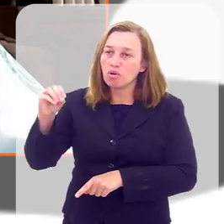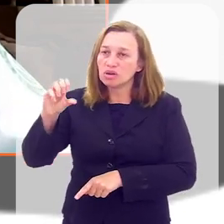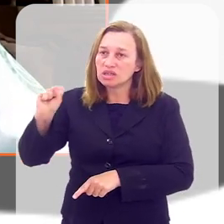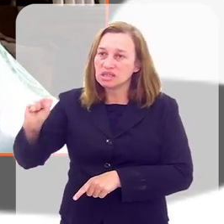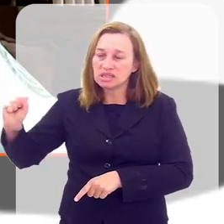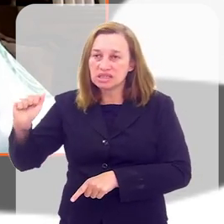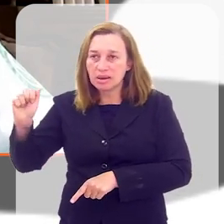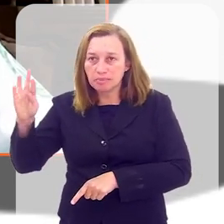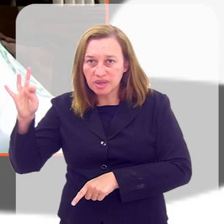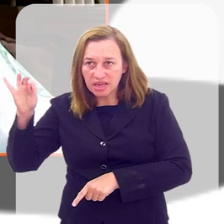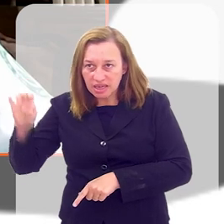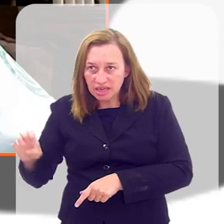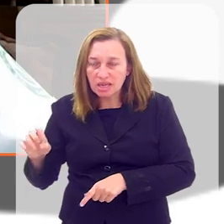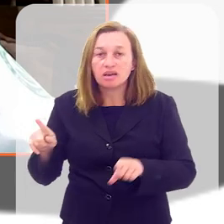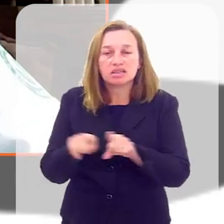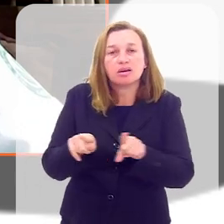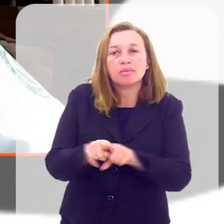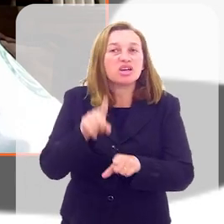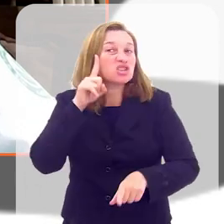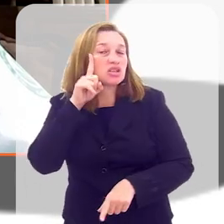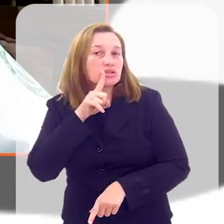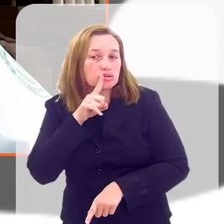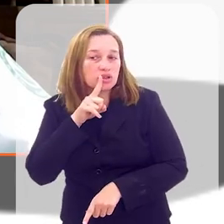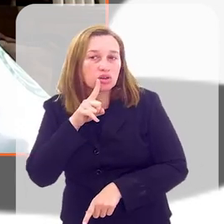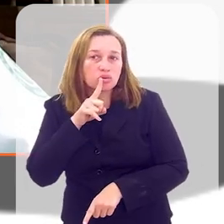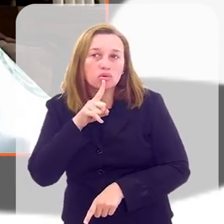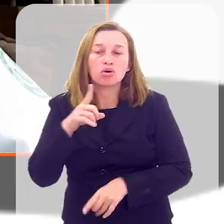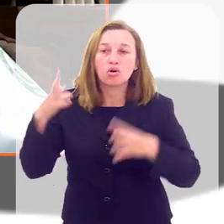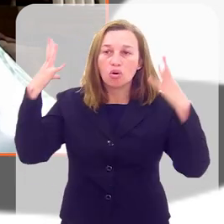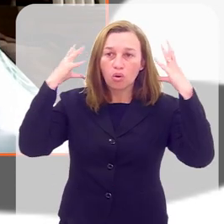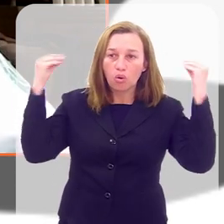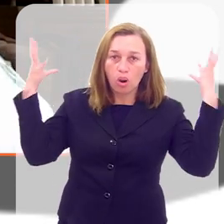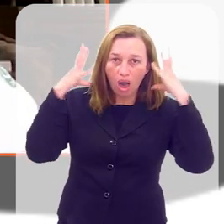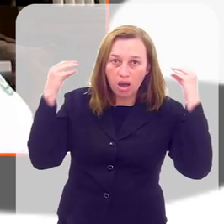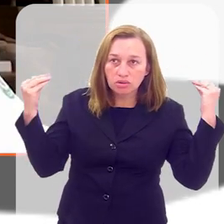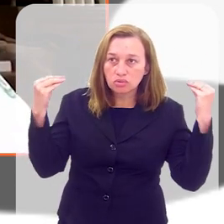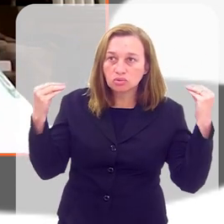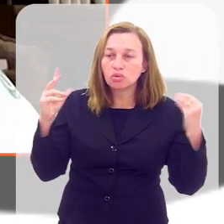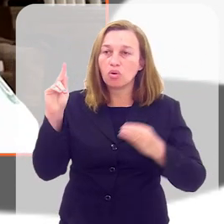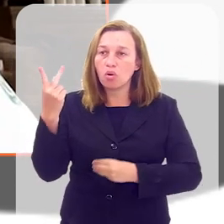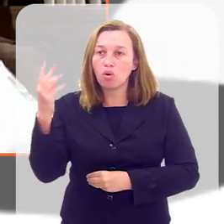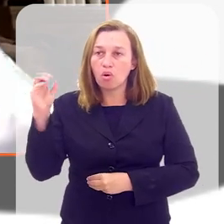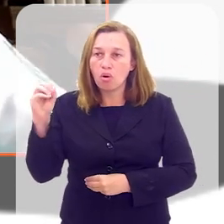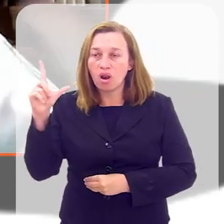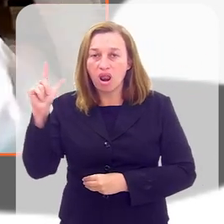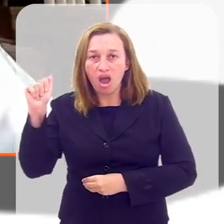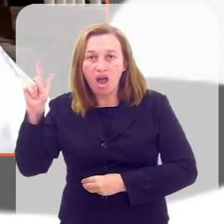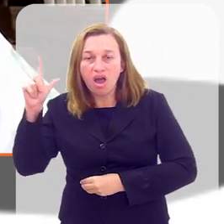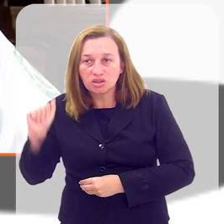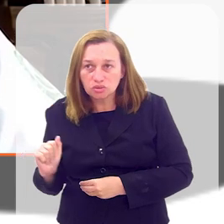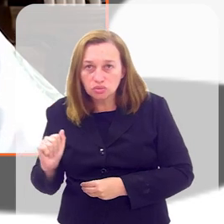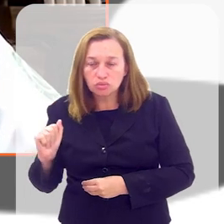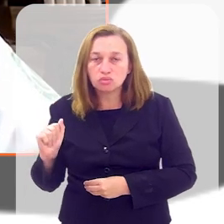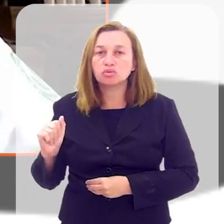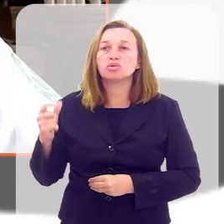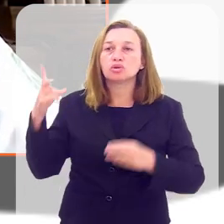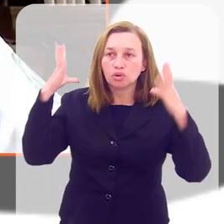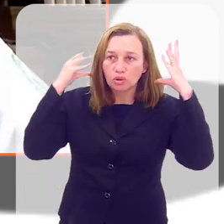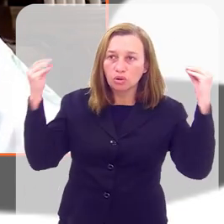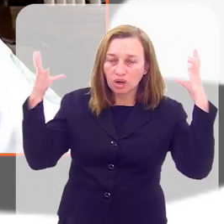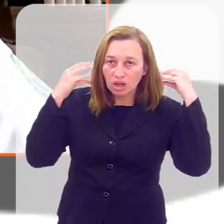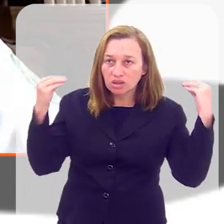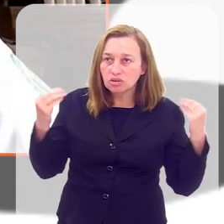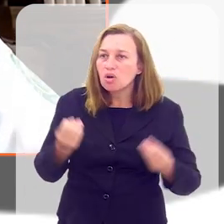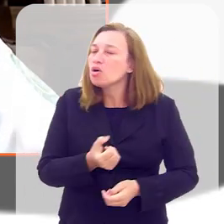já tem já vamos desenvolver já no condomínio de casa em Orlando de poucas